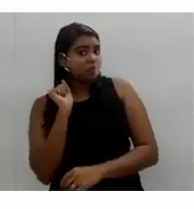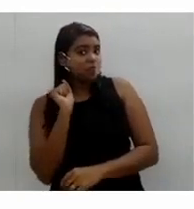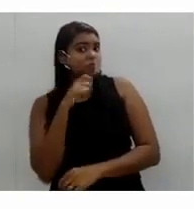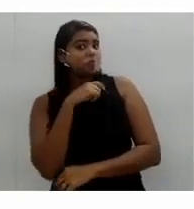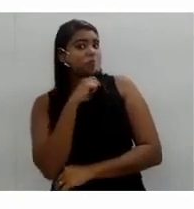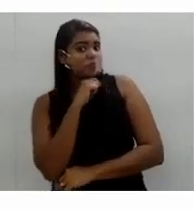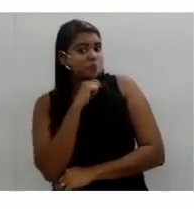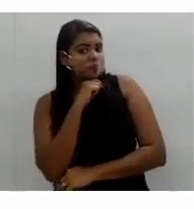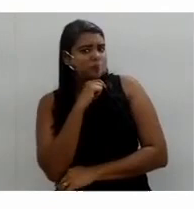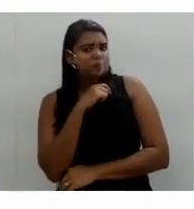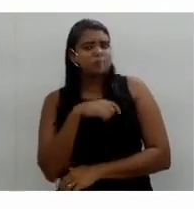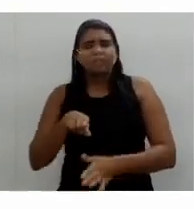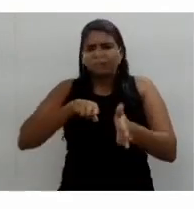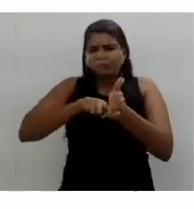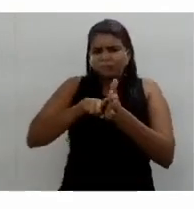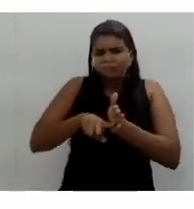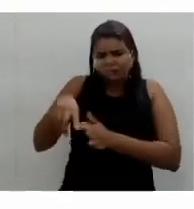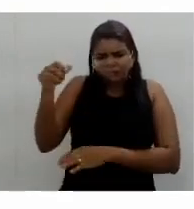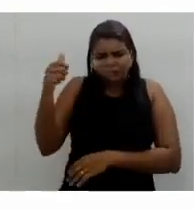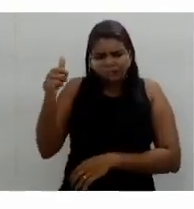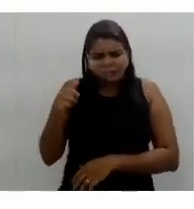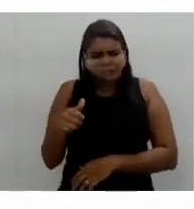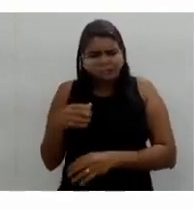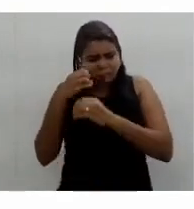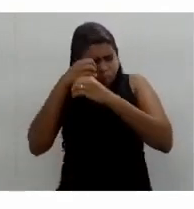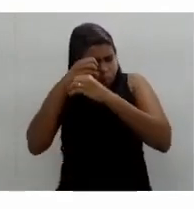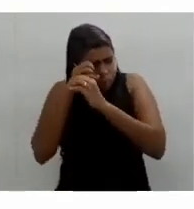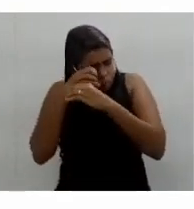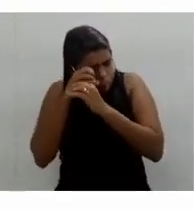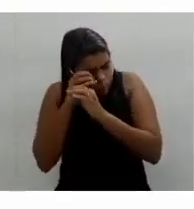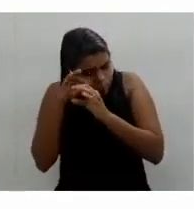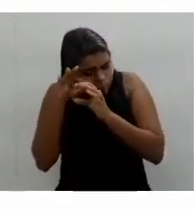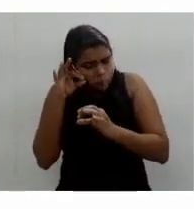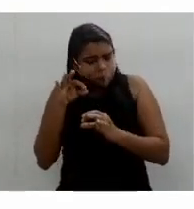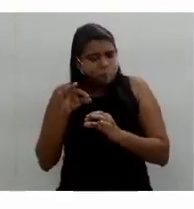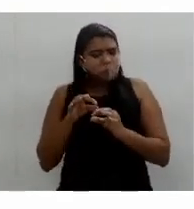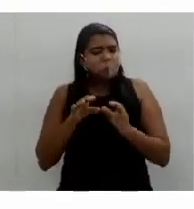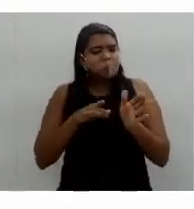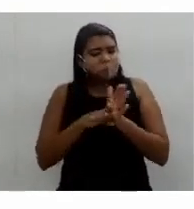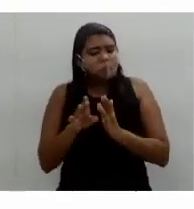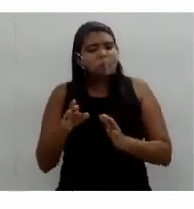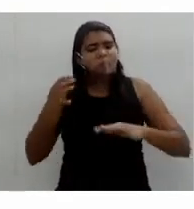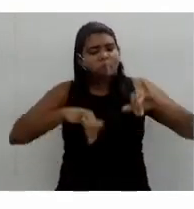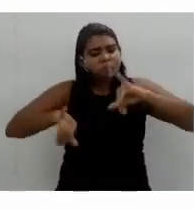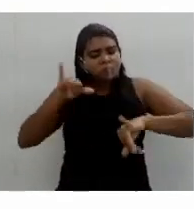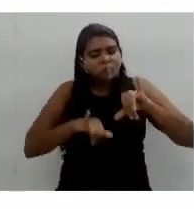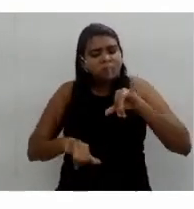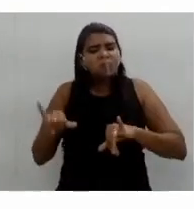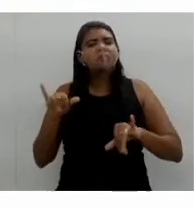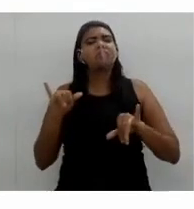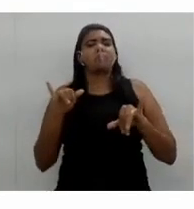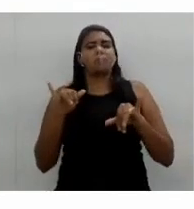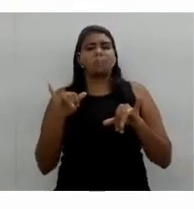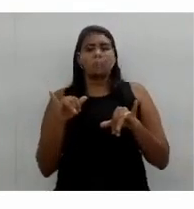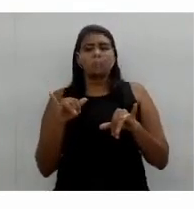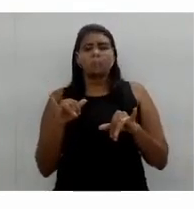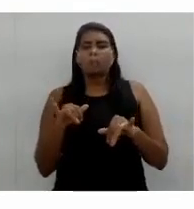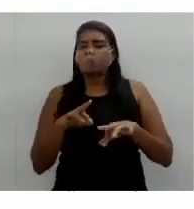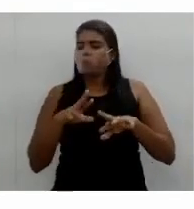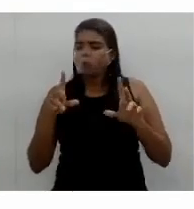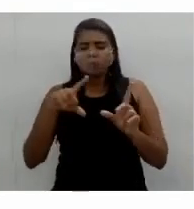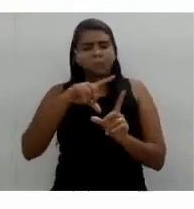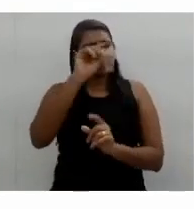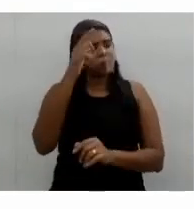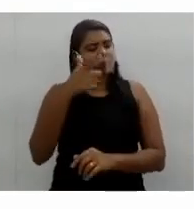foram examinadas por diversos cientistas no mundo inteiro e a composição química dessas rochas difere de qualquer